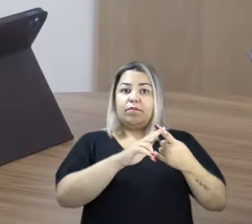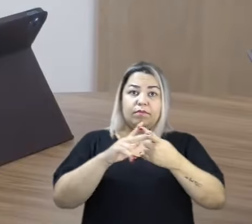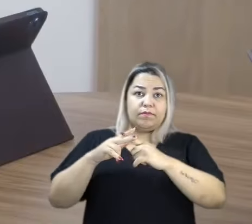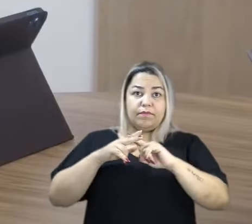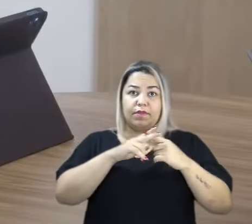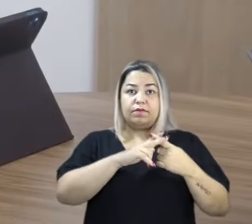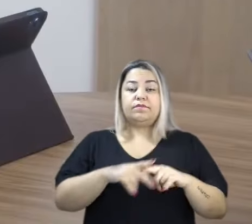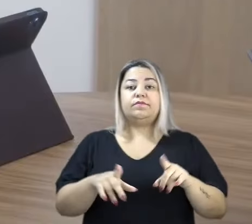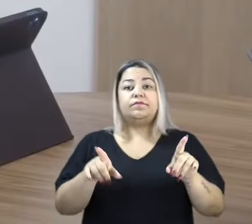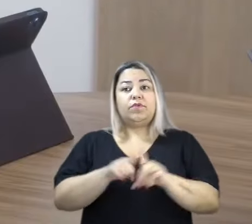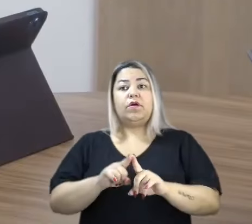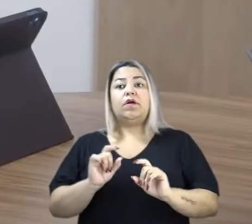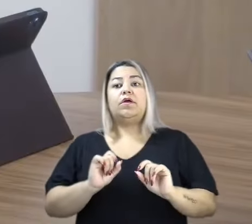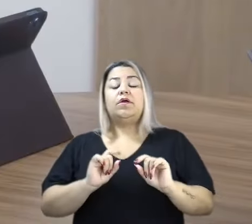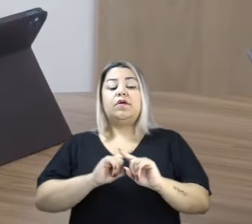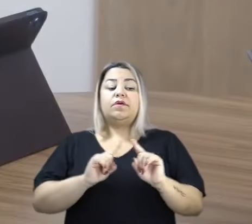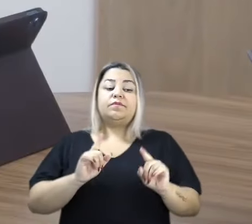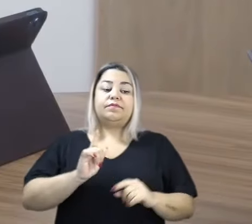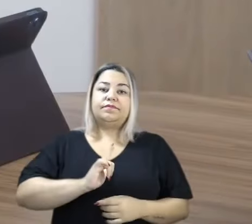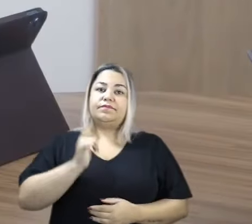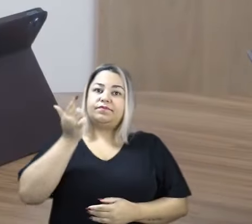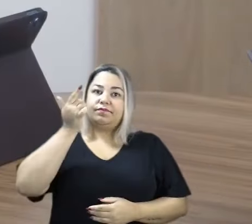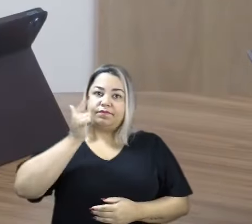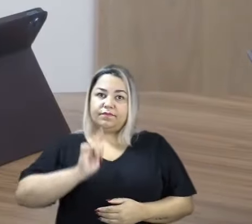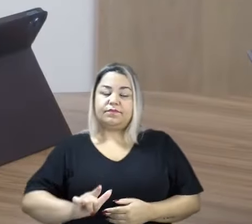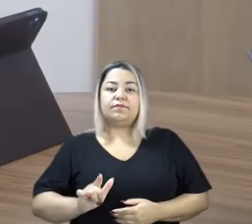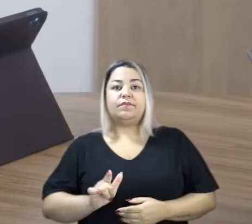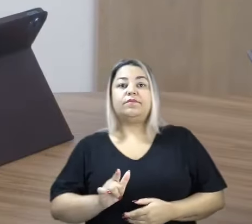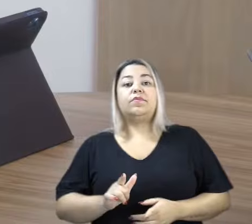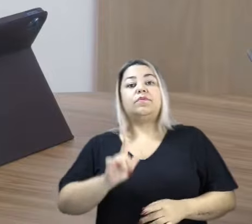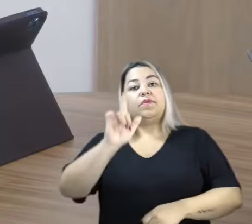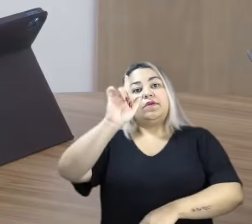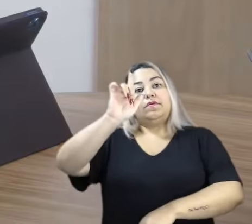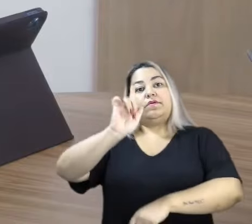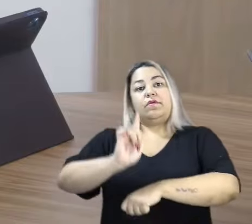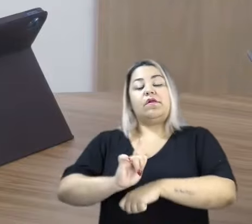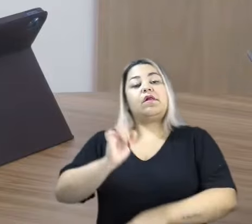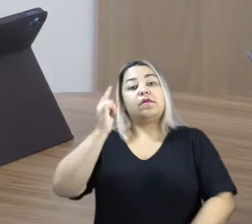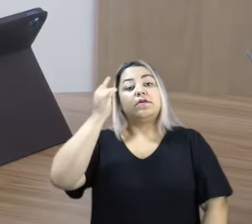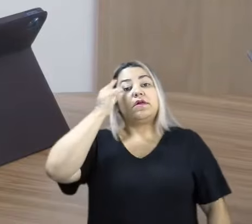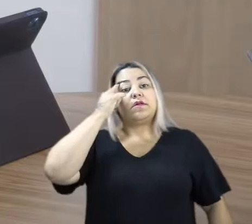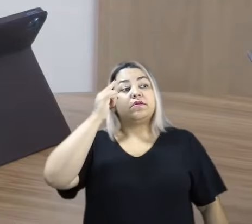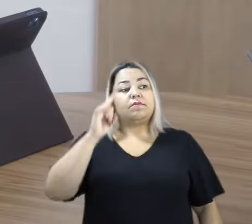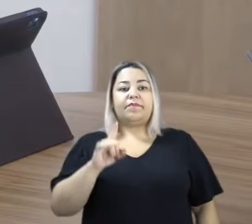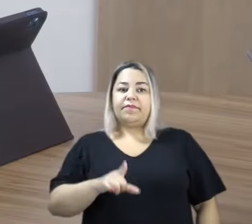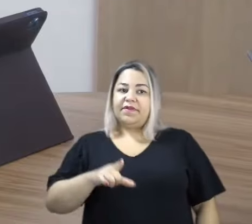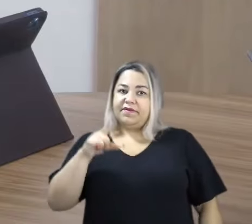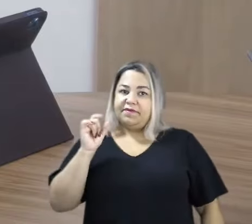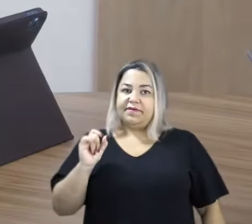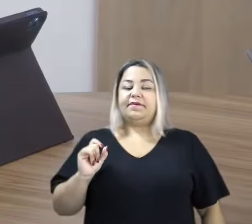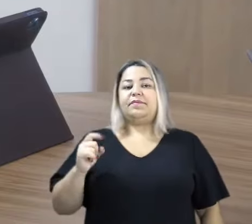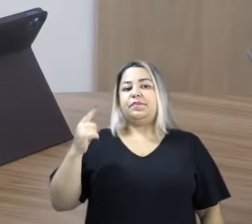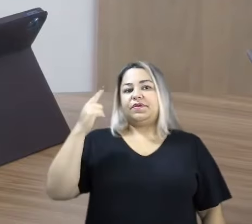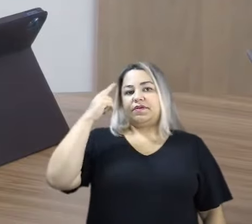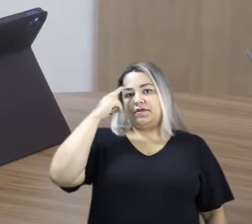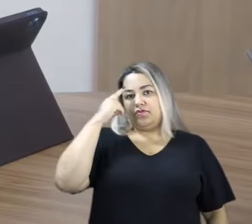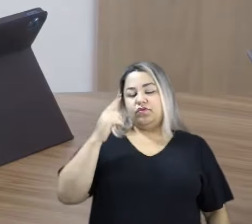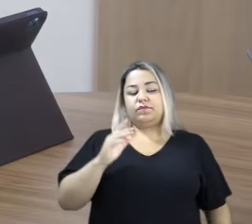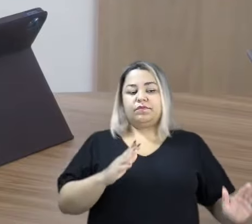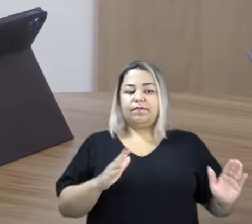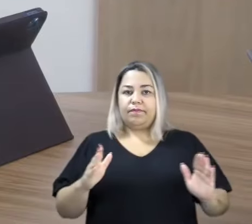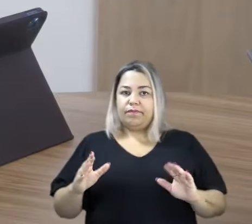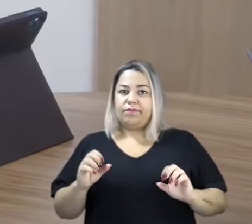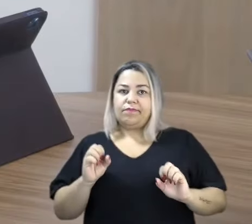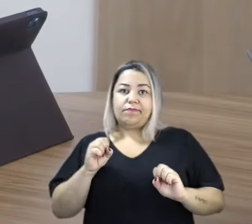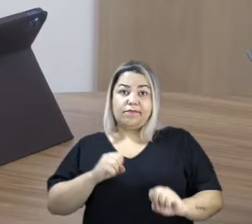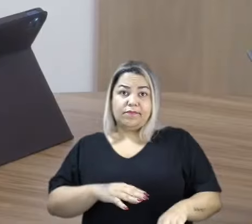institucionais federativos, mas tem conseguido dialogar muito com esses gestores e tem pensado em alternativa, pensado num processo de